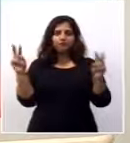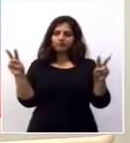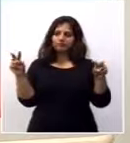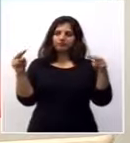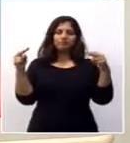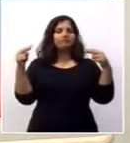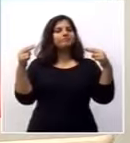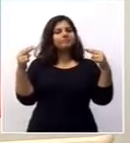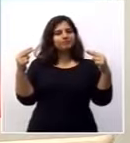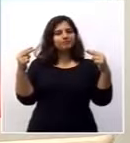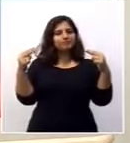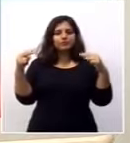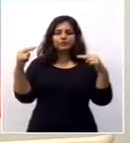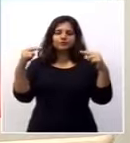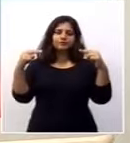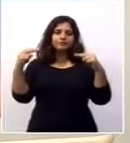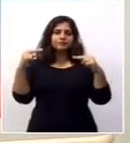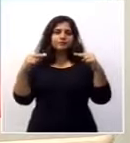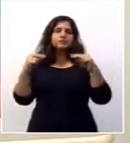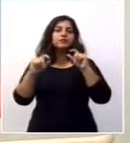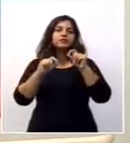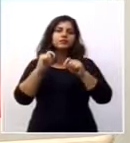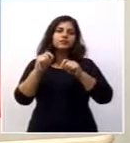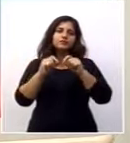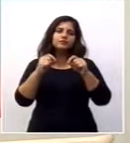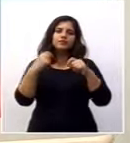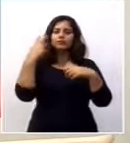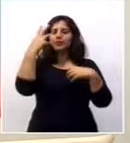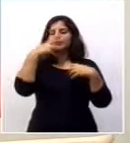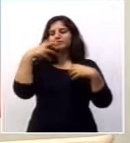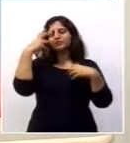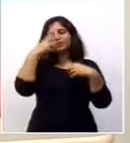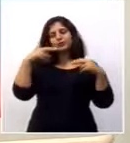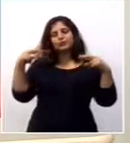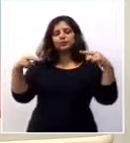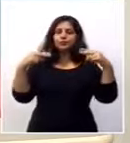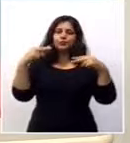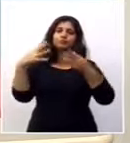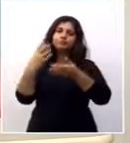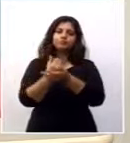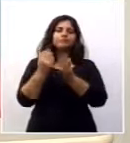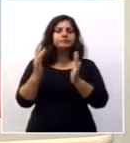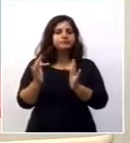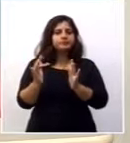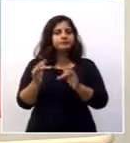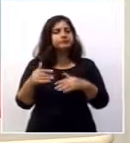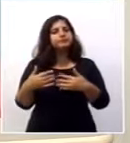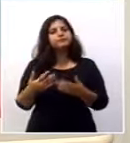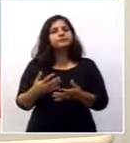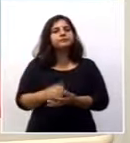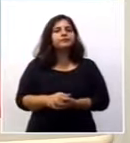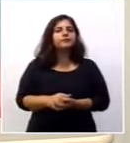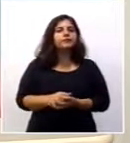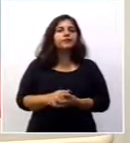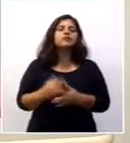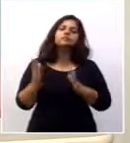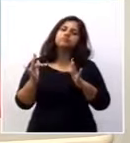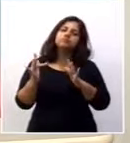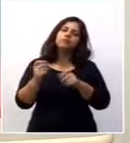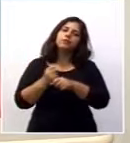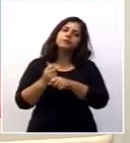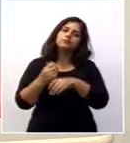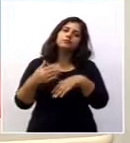os olhares deles se cruzaram e eles acabaram se apaixonando, começaram a namorar. Foram